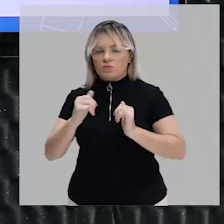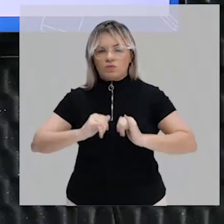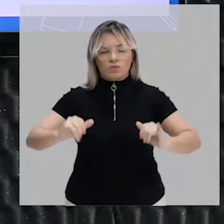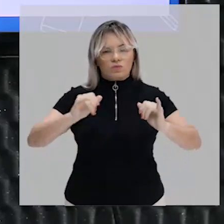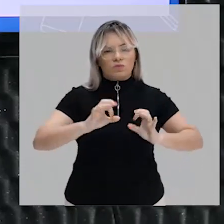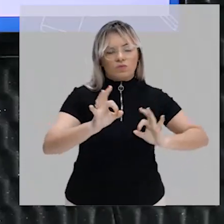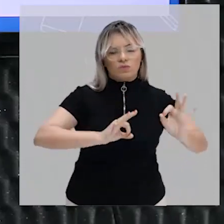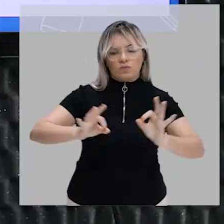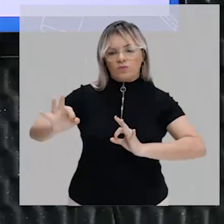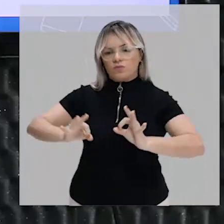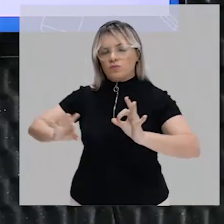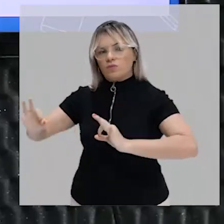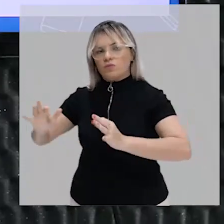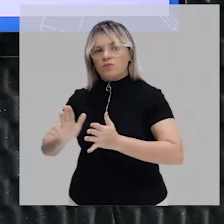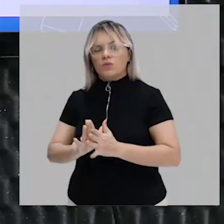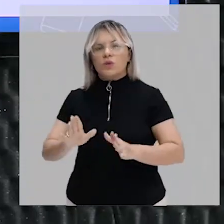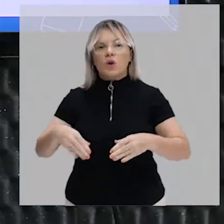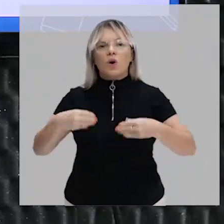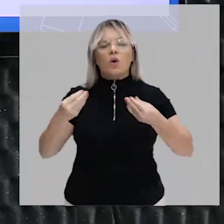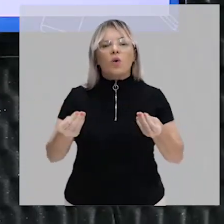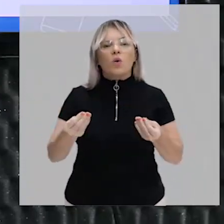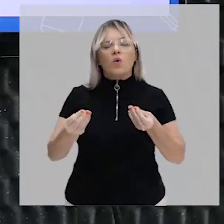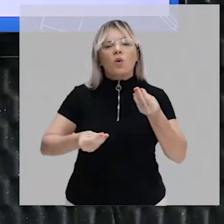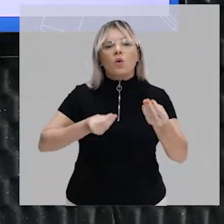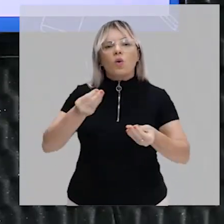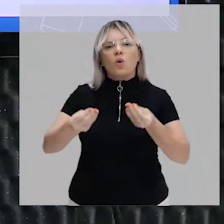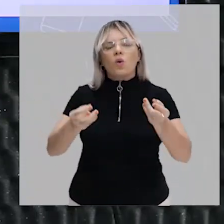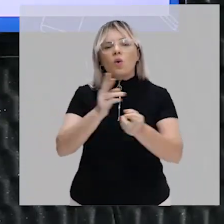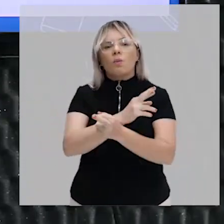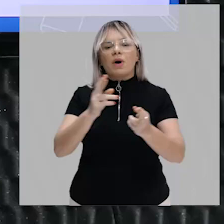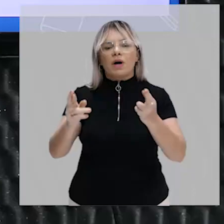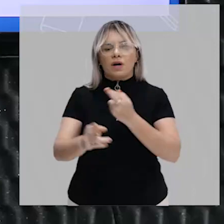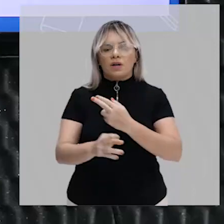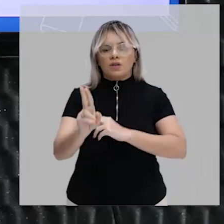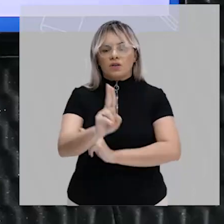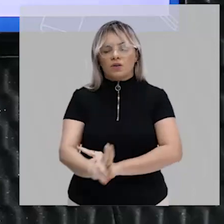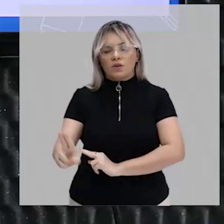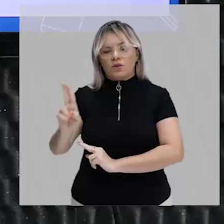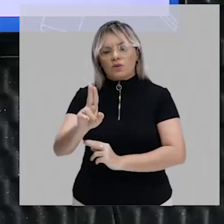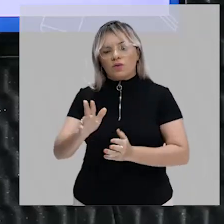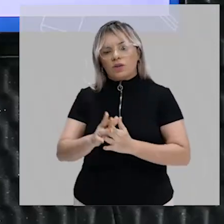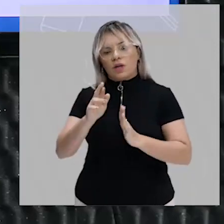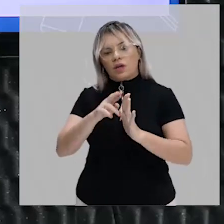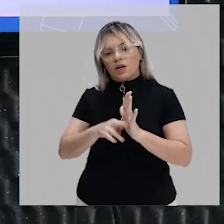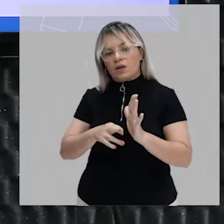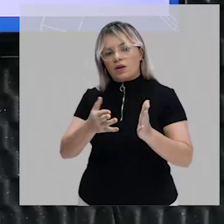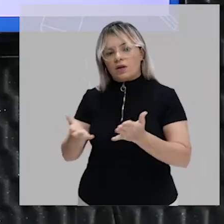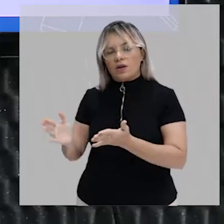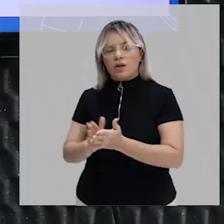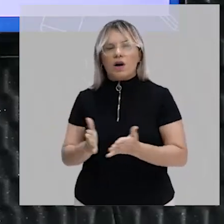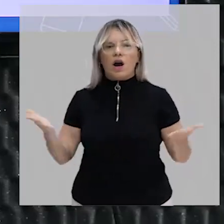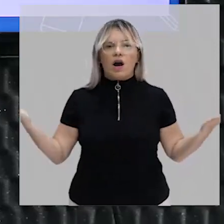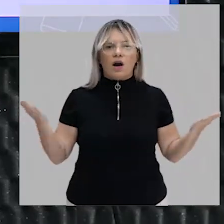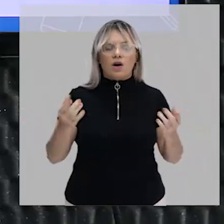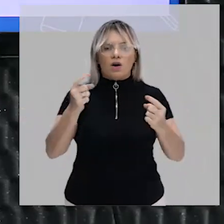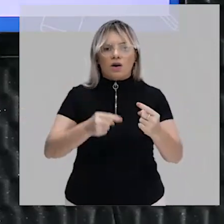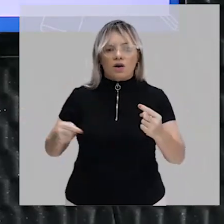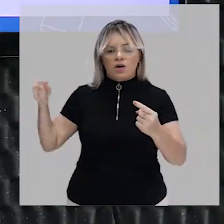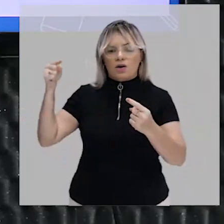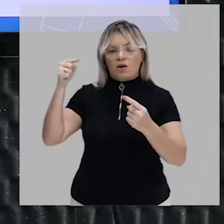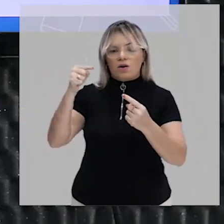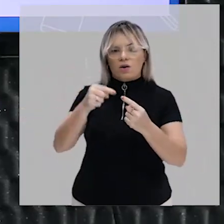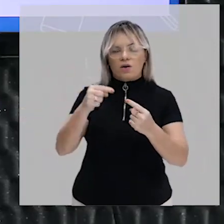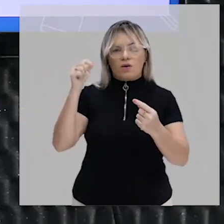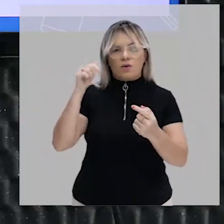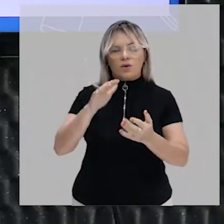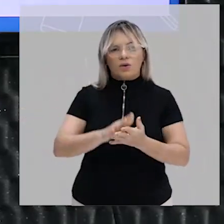bonitinha. Como é que eu vou ajustar aquela relação lá que nós vimos? Veja, agora o meu objetivo é dizer